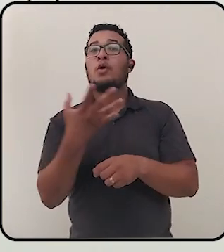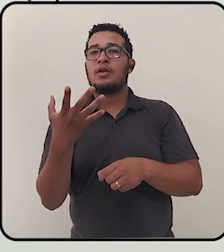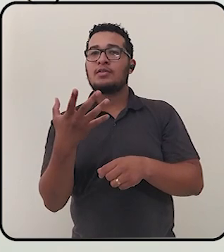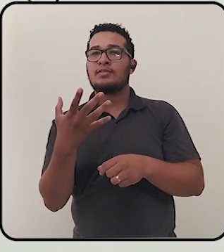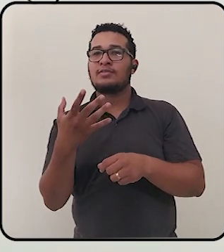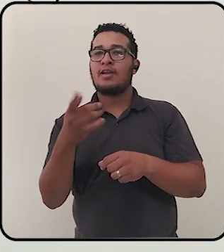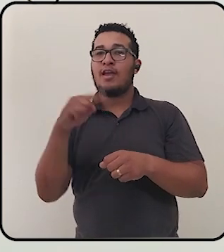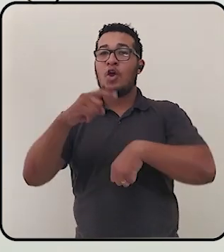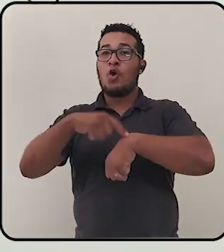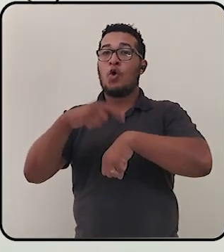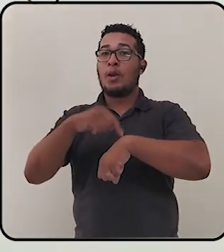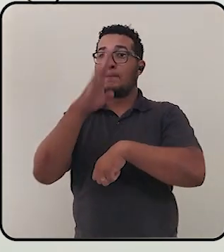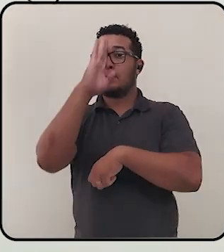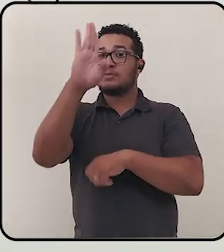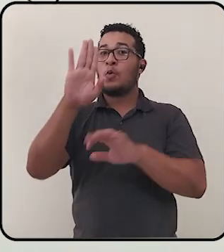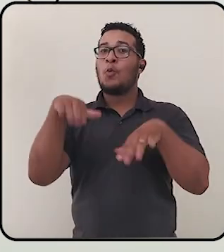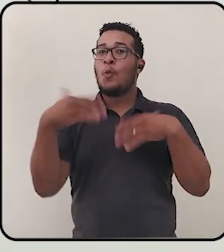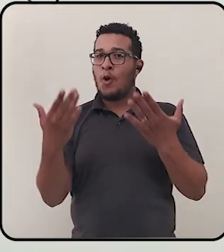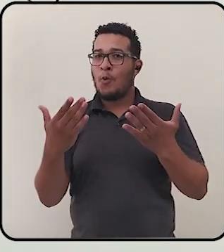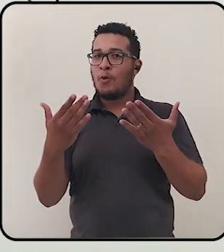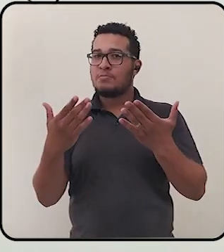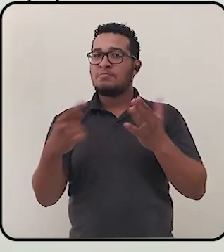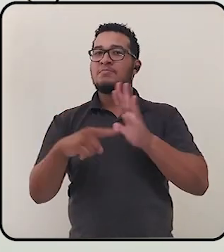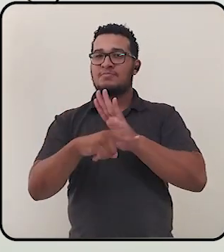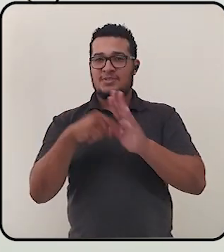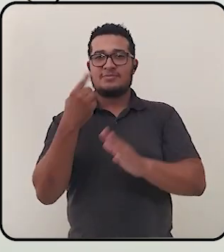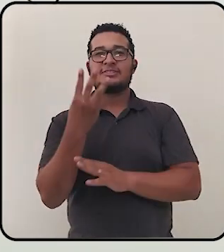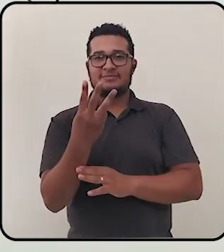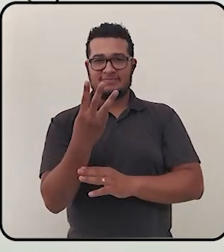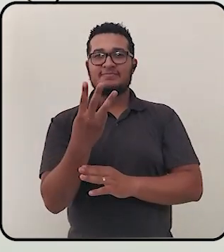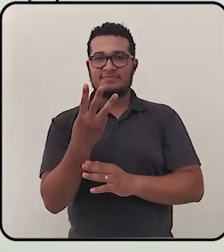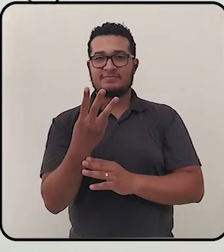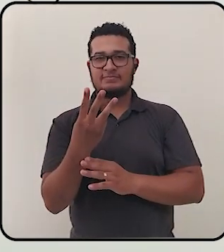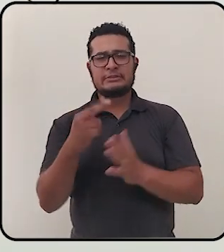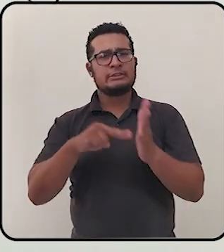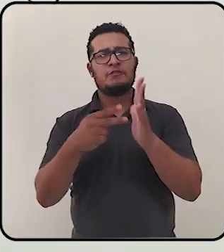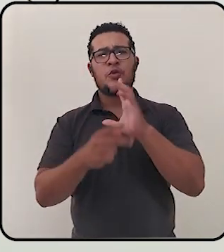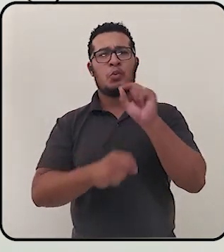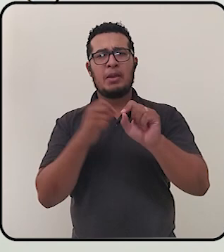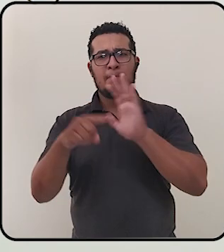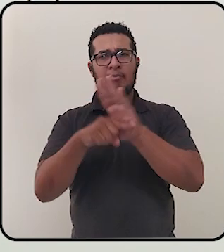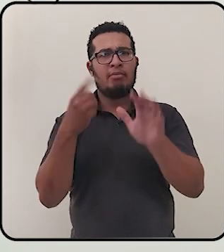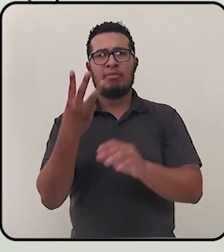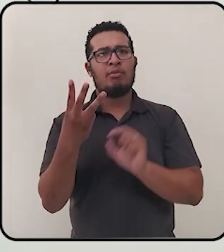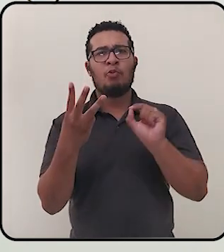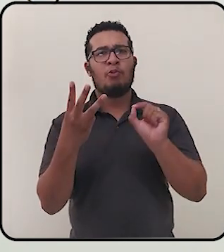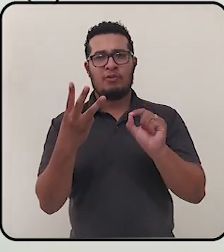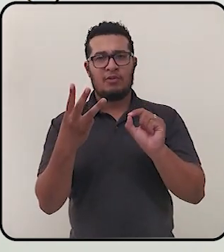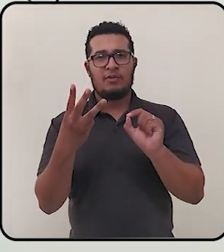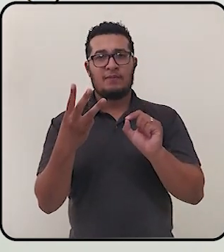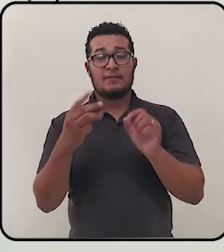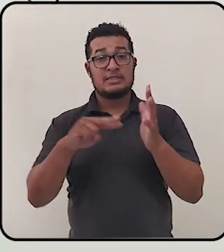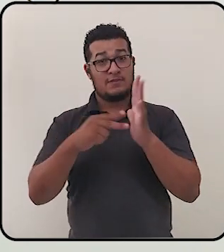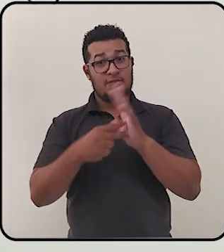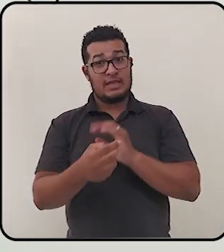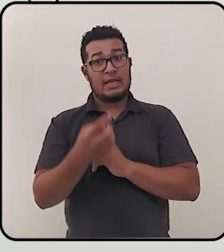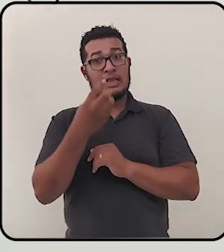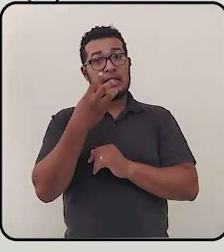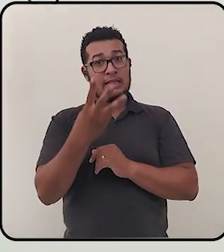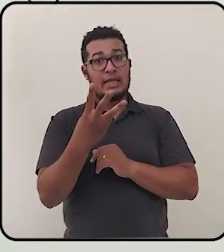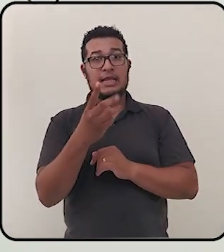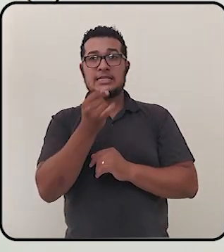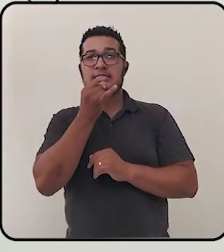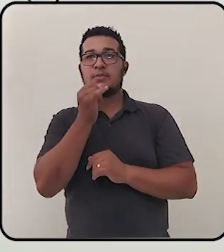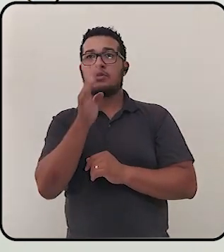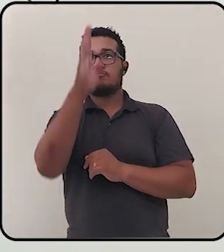Brasília. Então você tem que lembrar, fuso de Brasília, hora principal do Brasil, fuso -3. O que significa